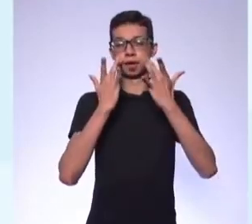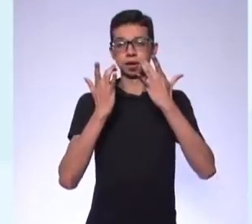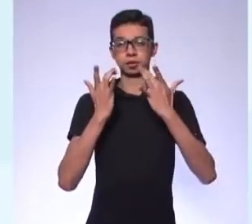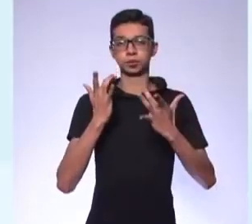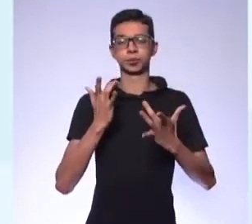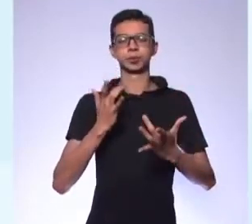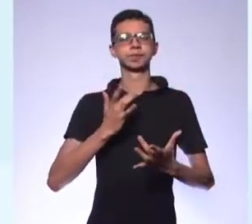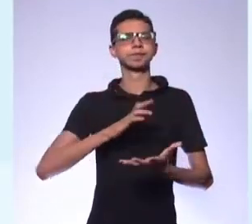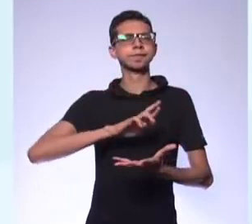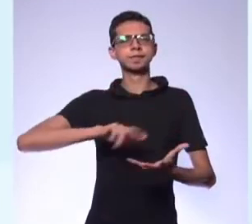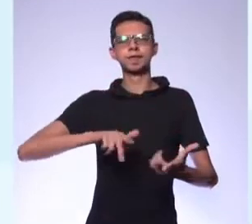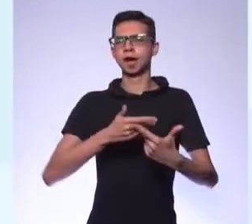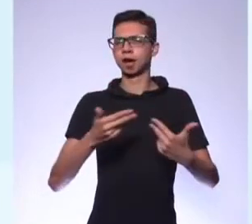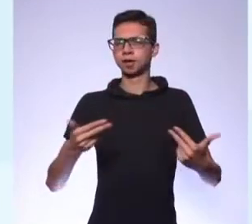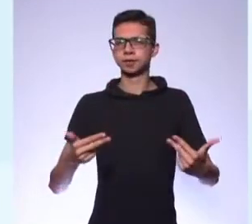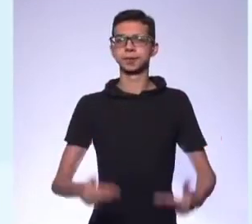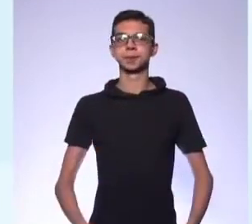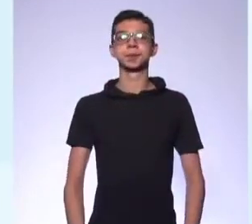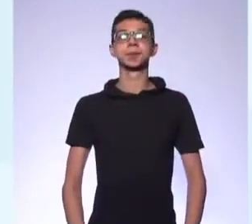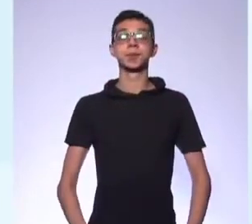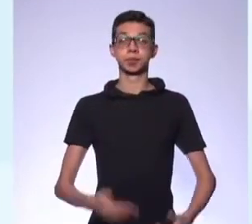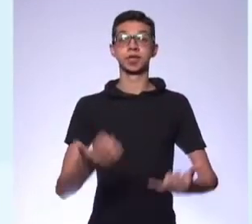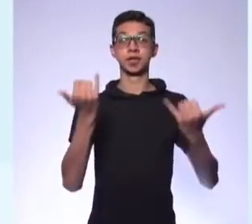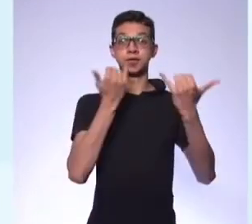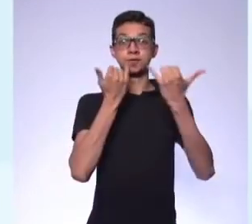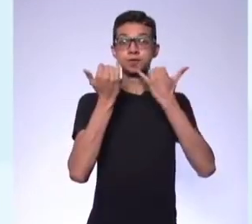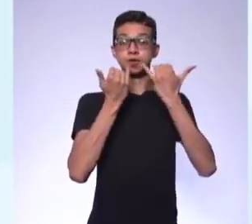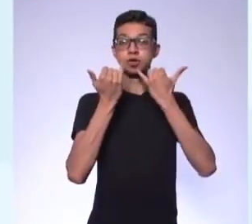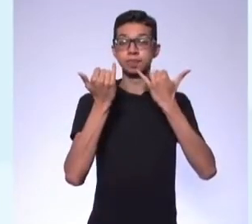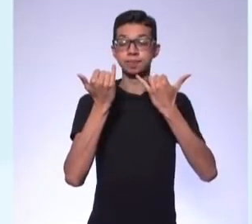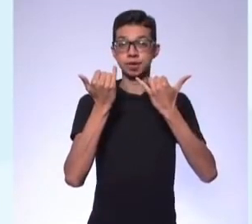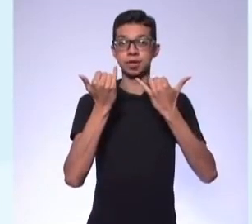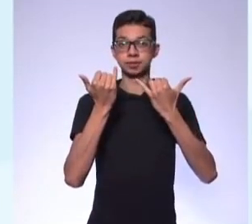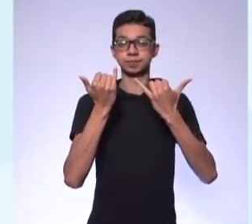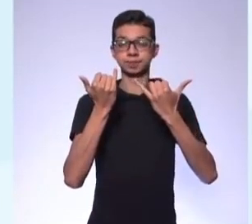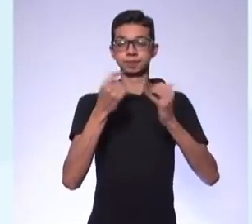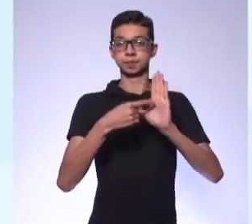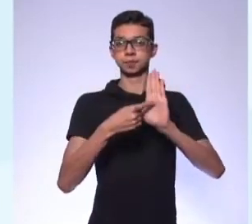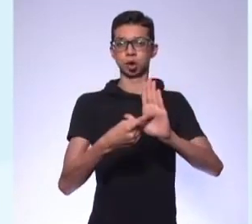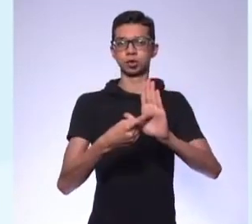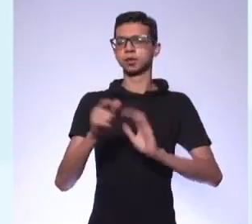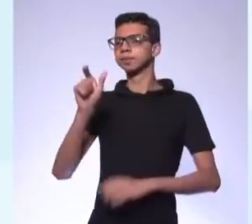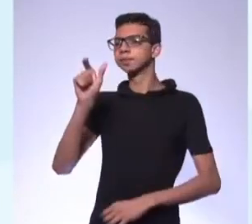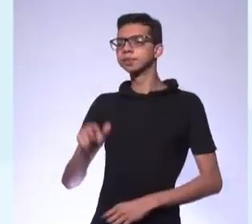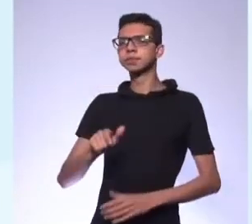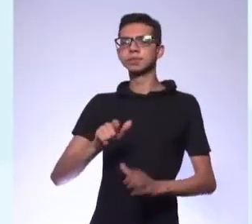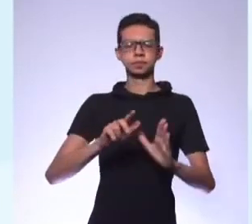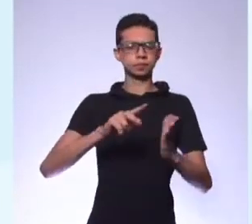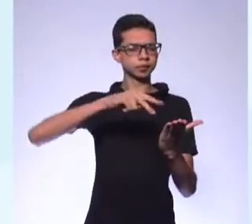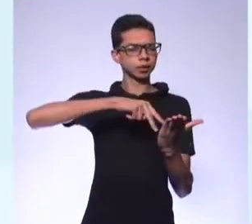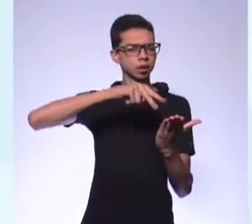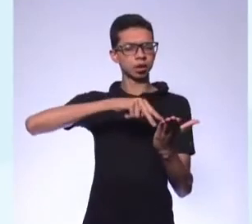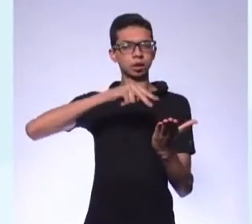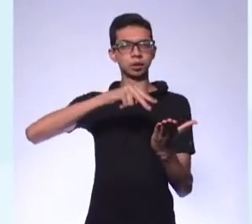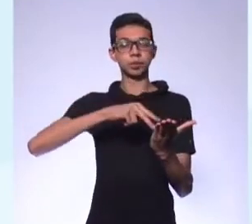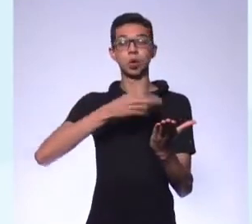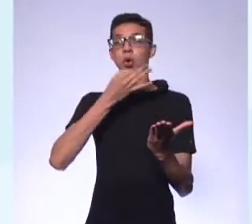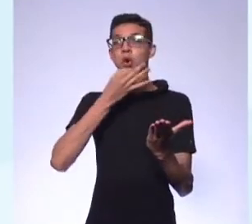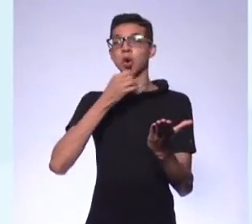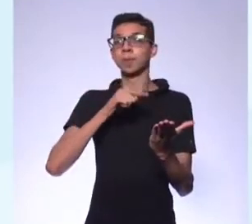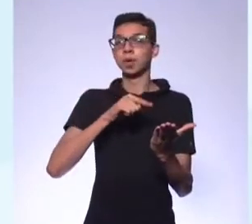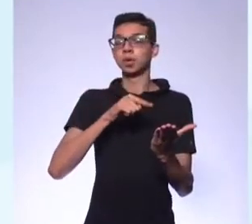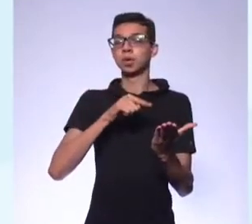Ela fornece dados ao interessado de modo que, ao ler a resenha, o leitor seja persuadido pela opinião do